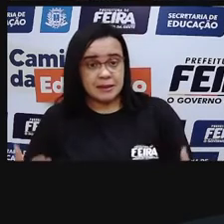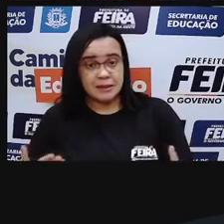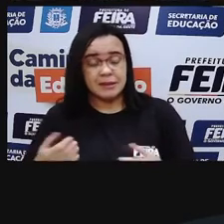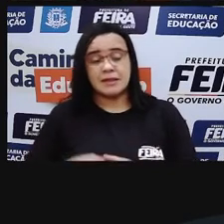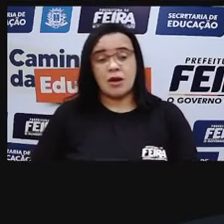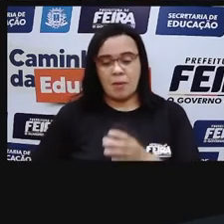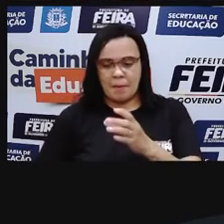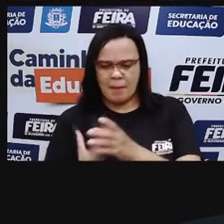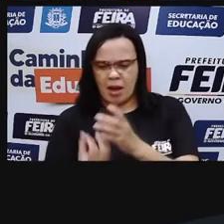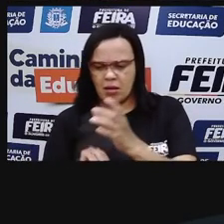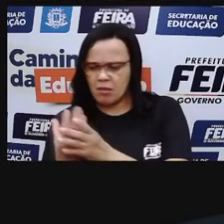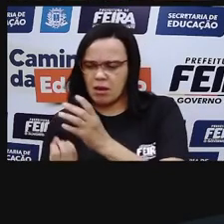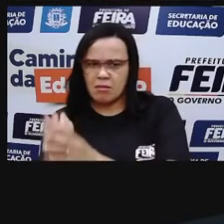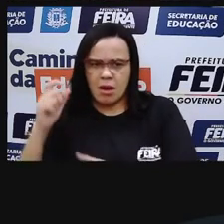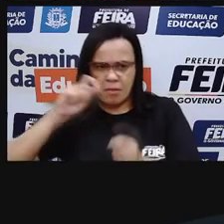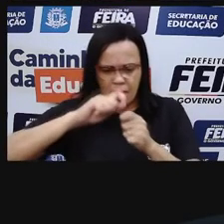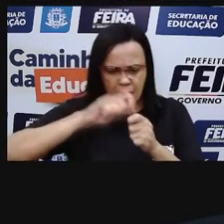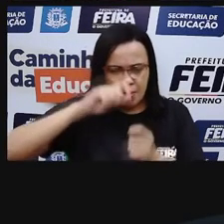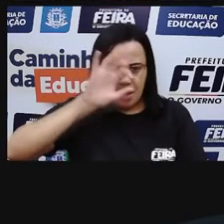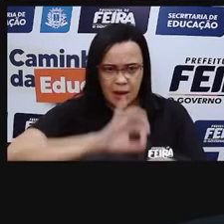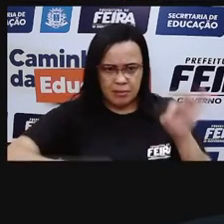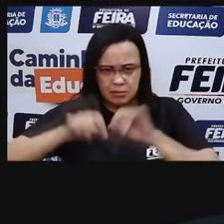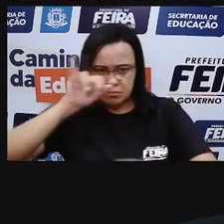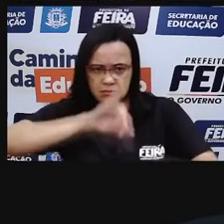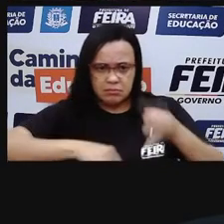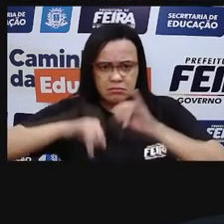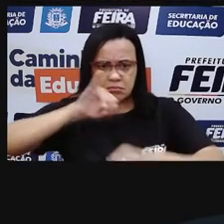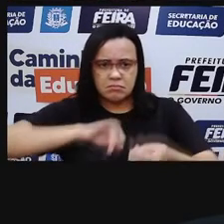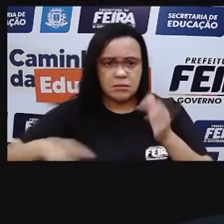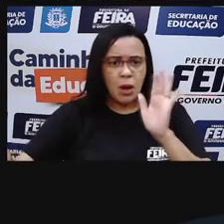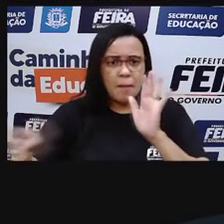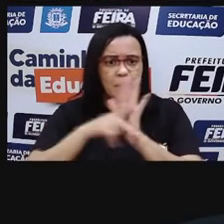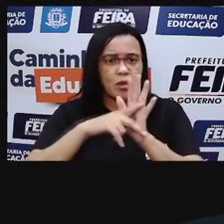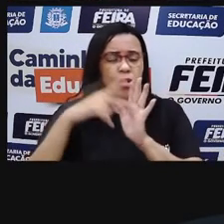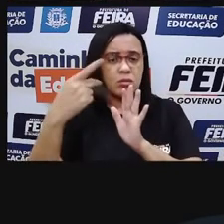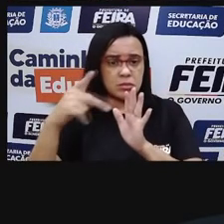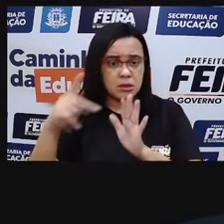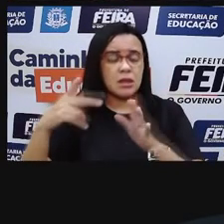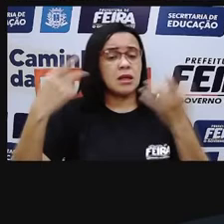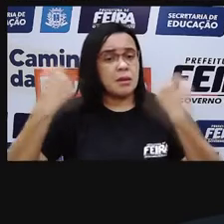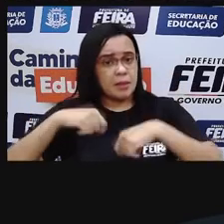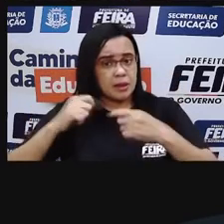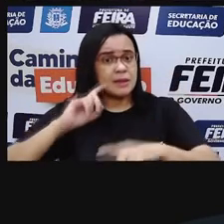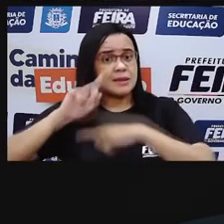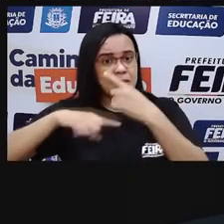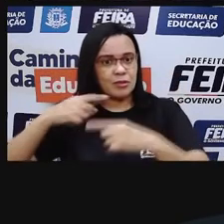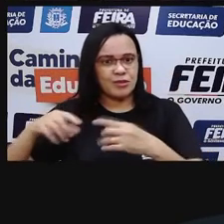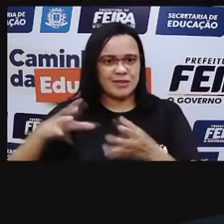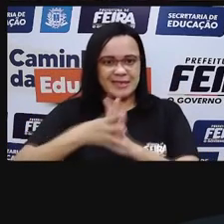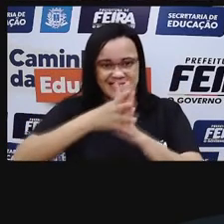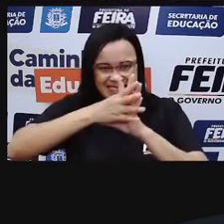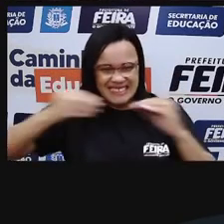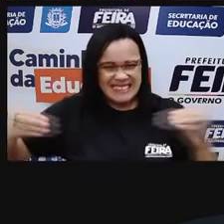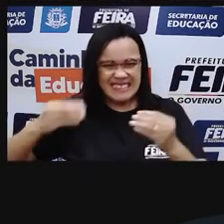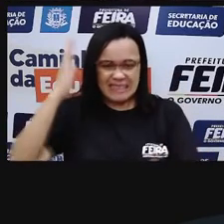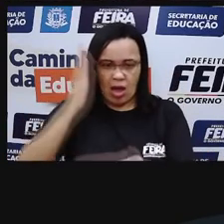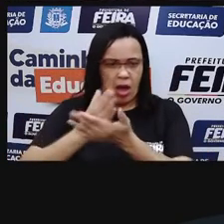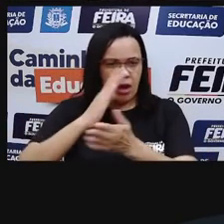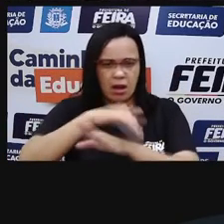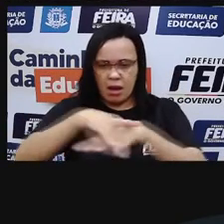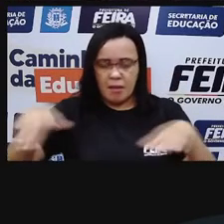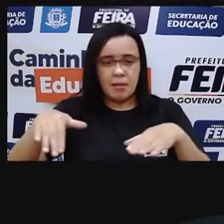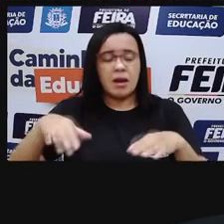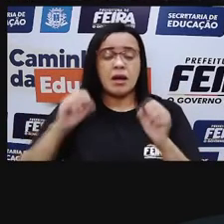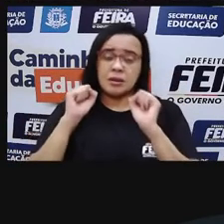os anticorpos adequados, específicos, e aí sim, neutralizar e destruir esse ser que pode